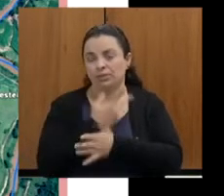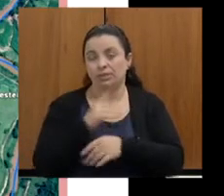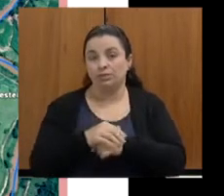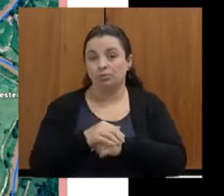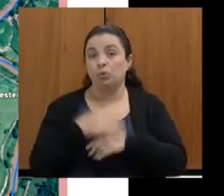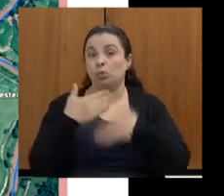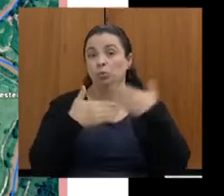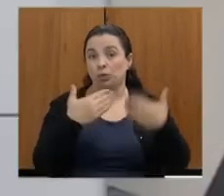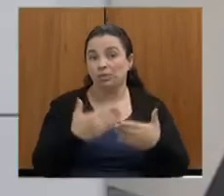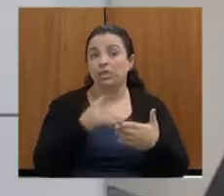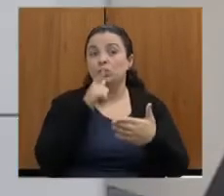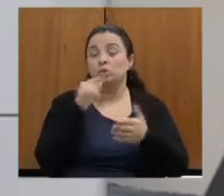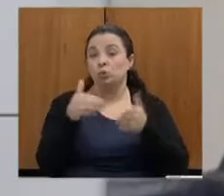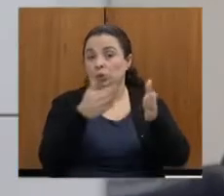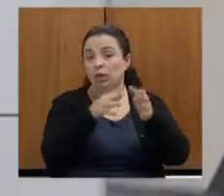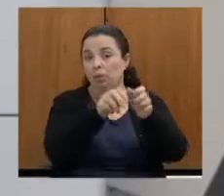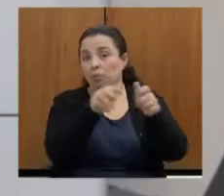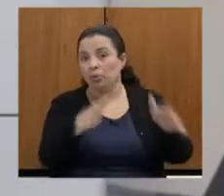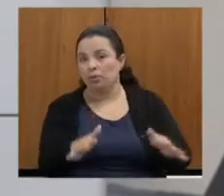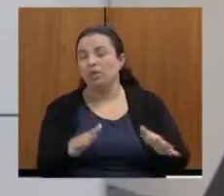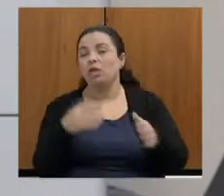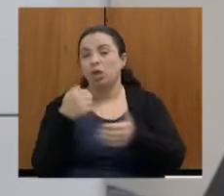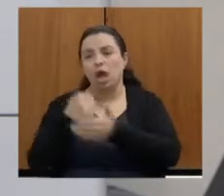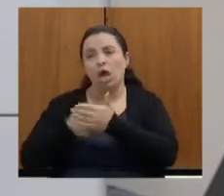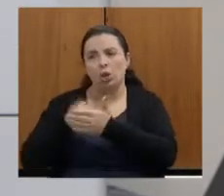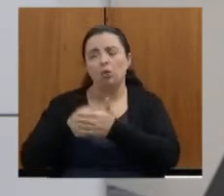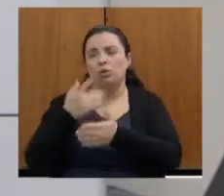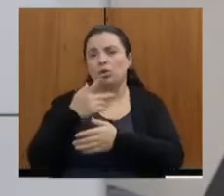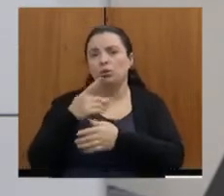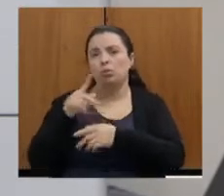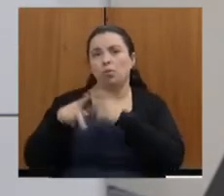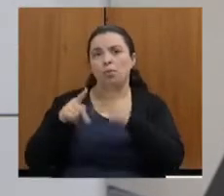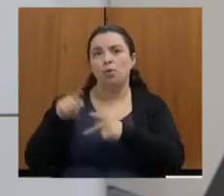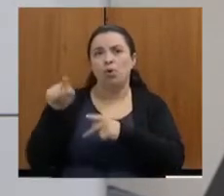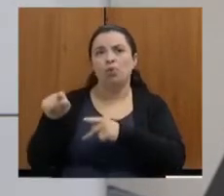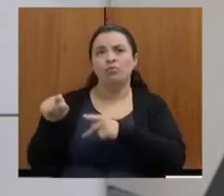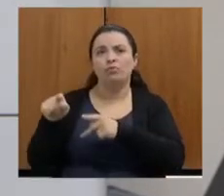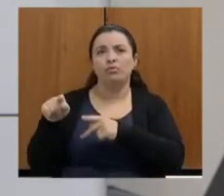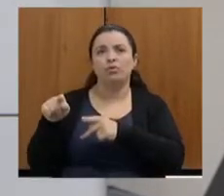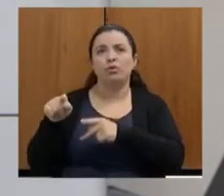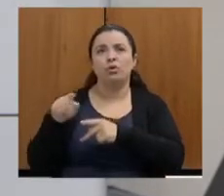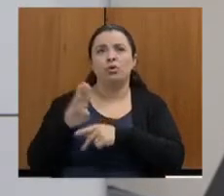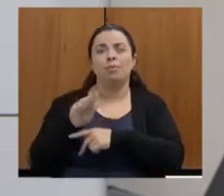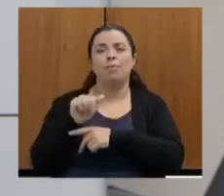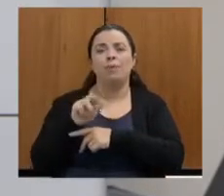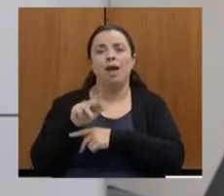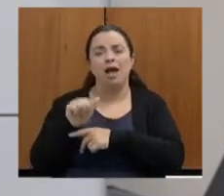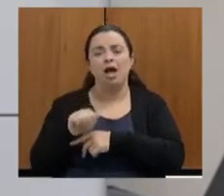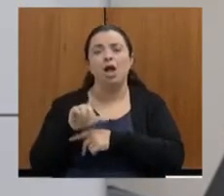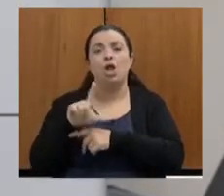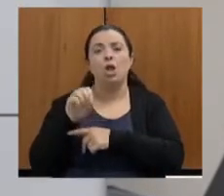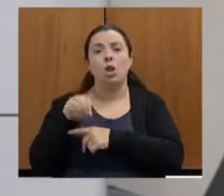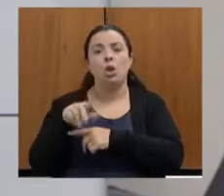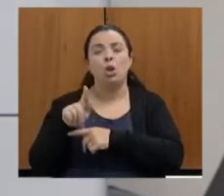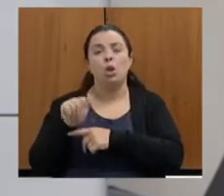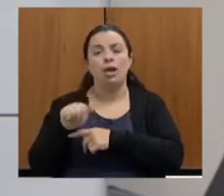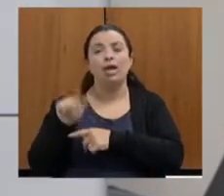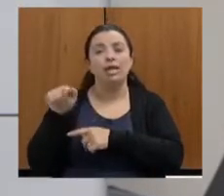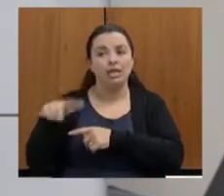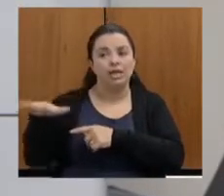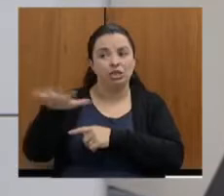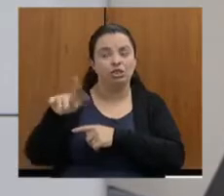do Rio Doce para luta do Povo de Barra Longa MG ter mais Mais especificamente que foi implementação da Assessoria Técnica independente